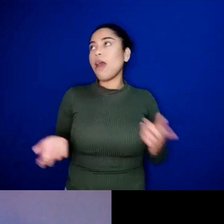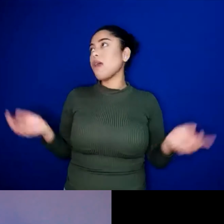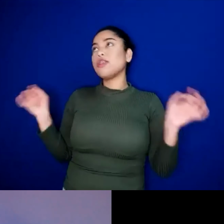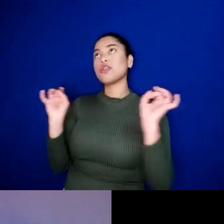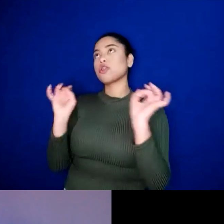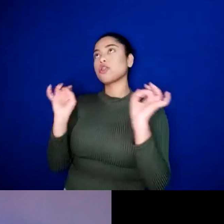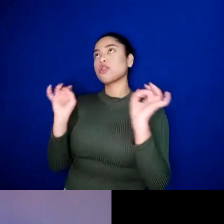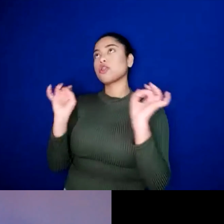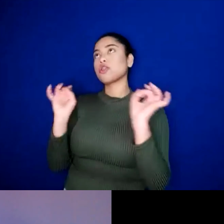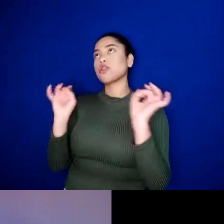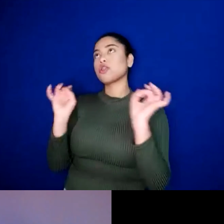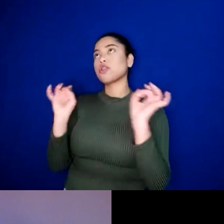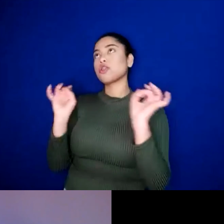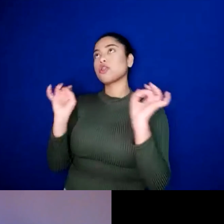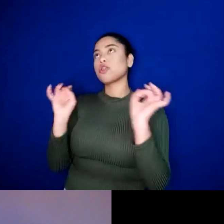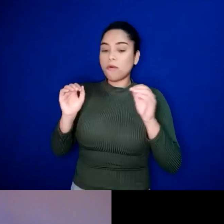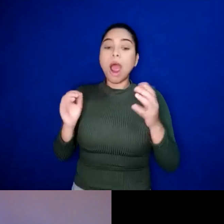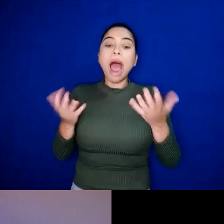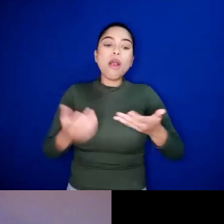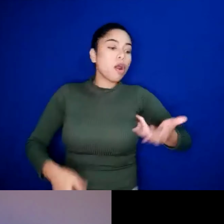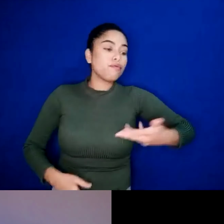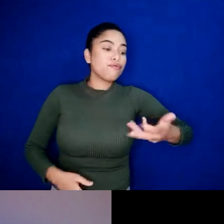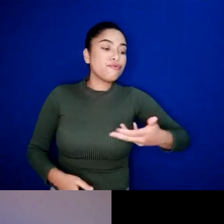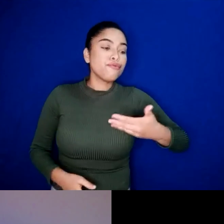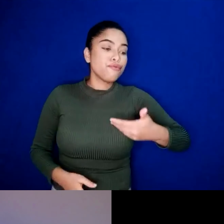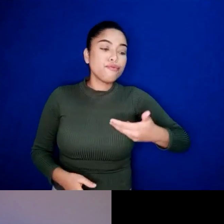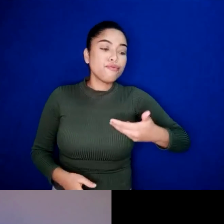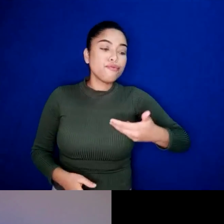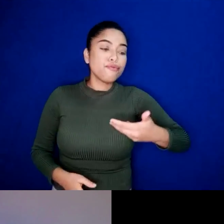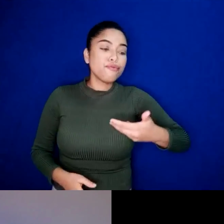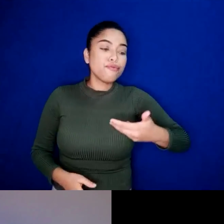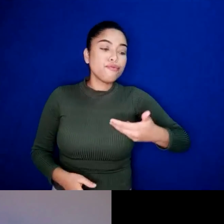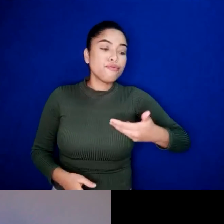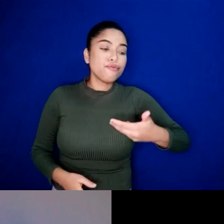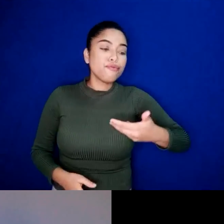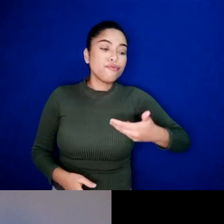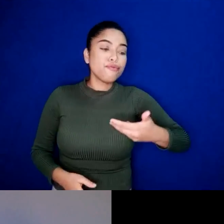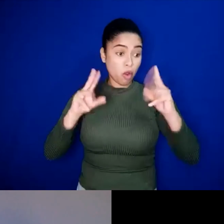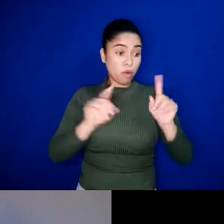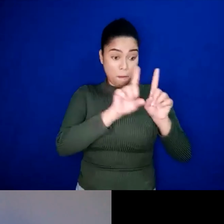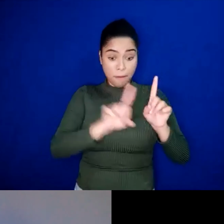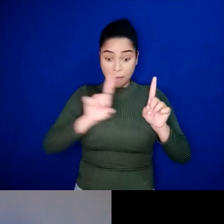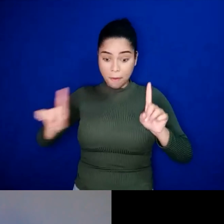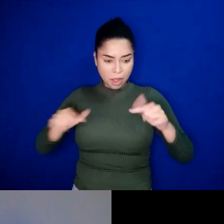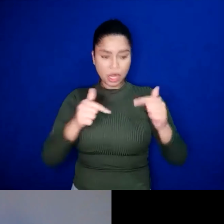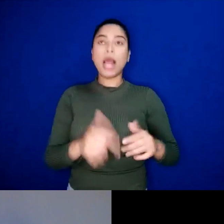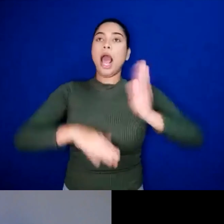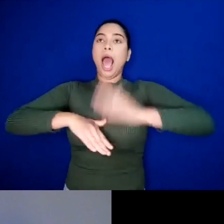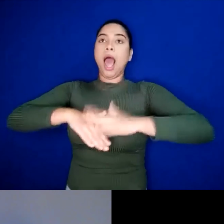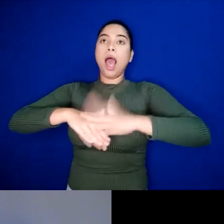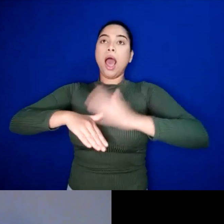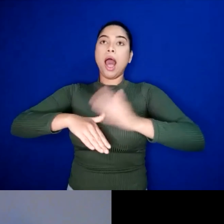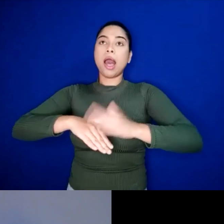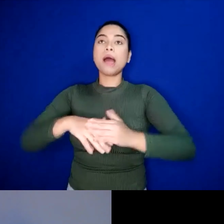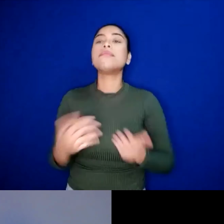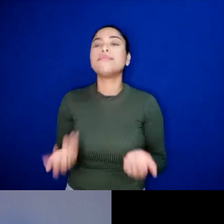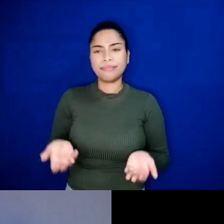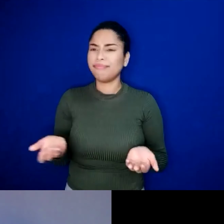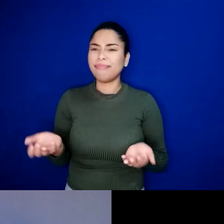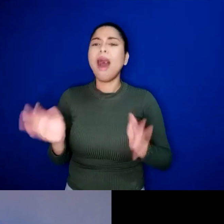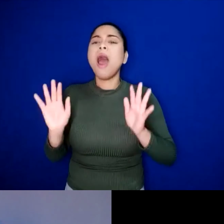ah vamos implementar o método ágil aqui na empresa e todas as funcionárias automaticamente já estou aplicando o método ágil não vai um processo